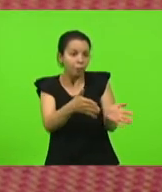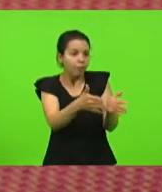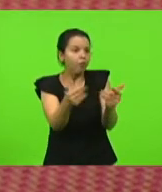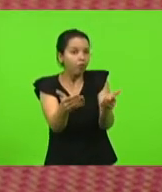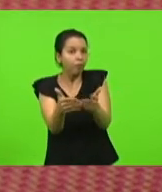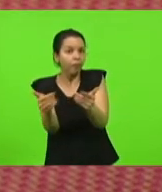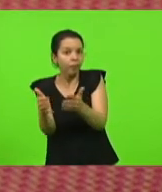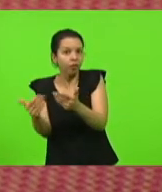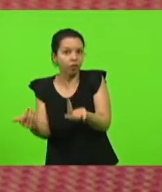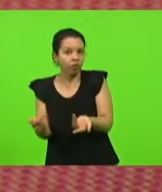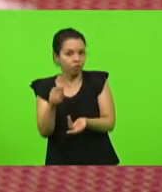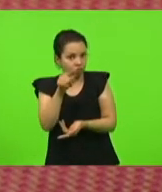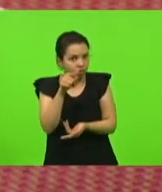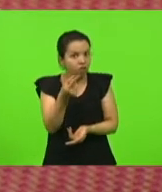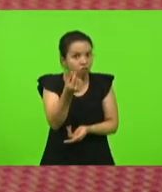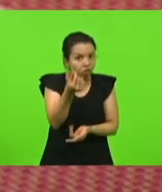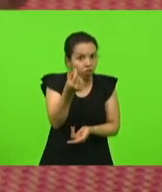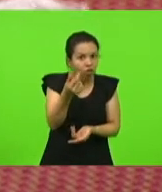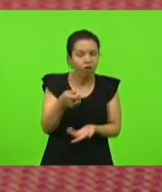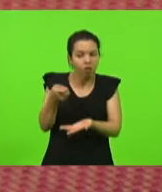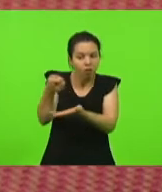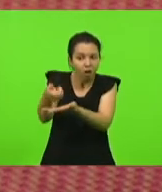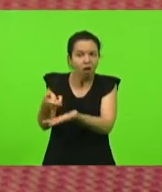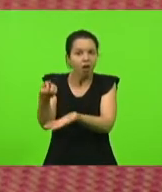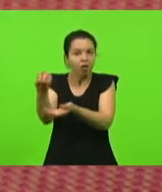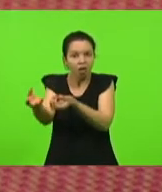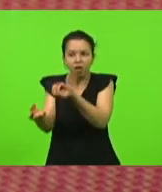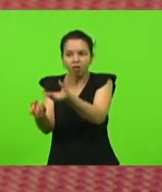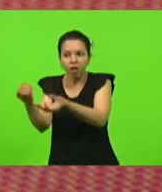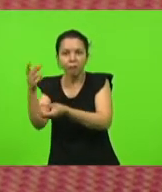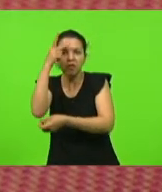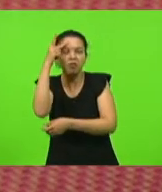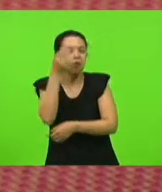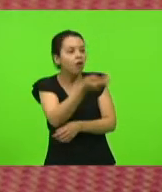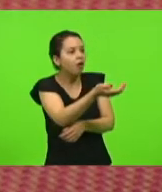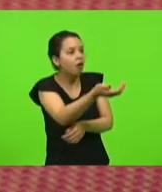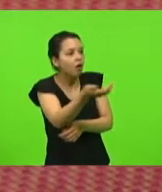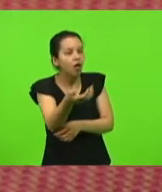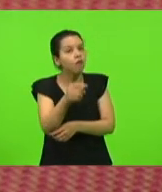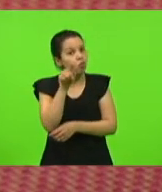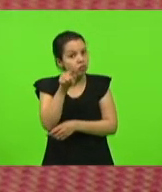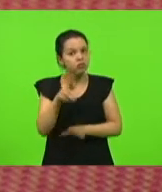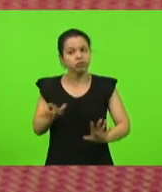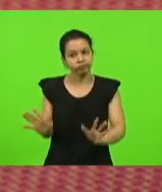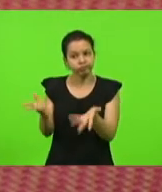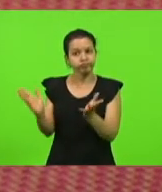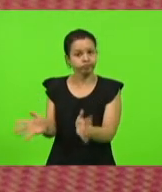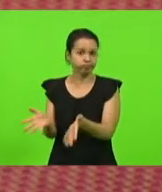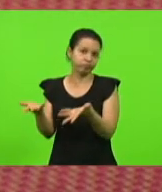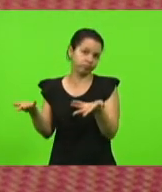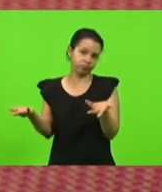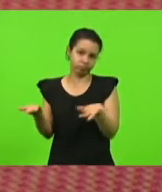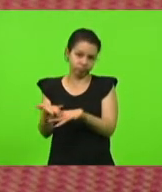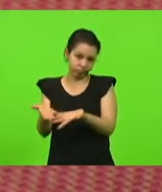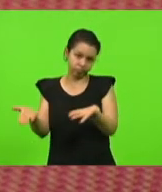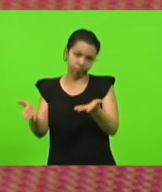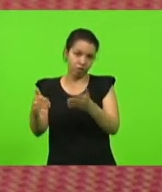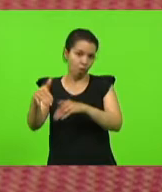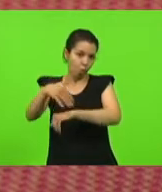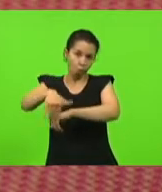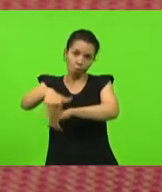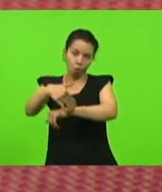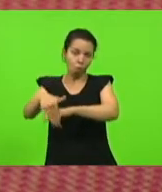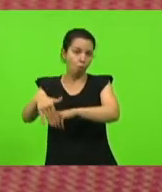dando dinheiro na esquina para os pedintes está estimulando os moradores de rua e